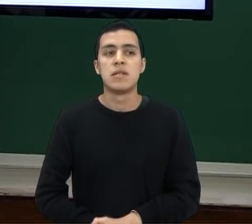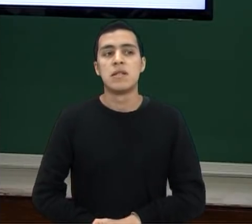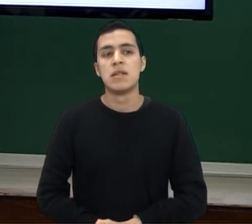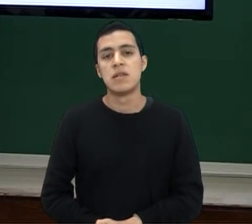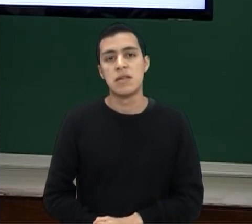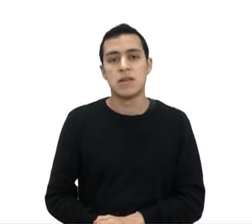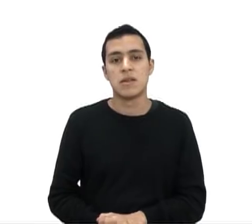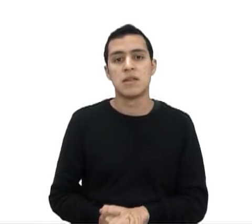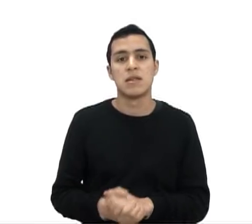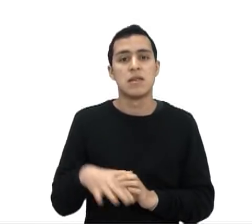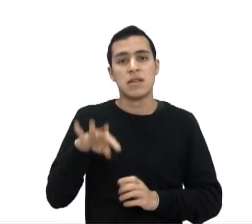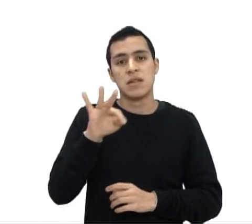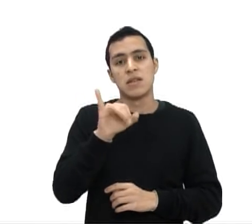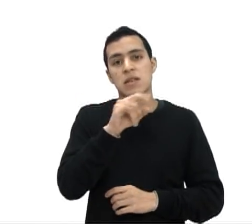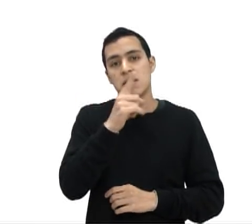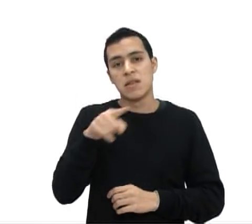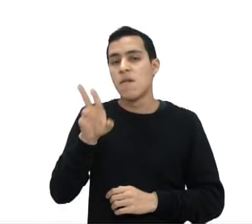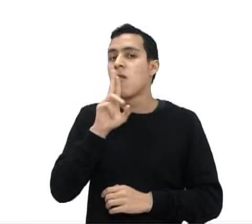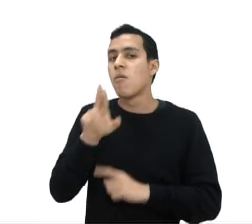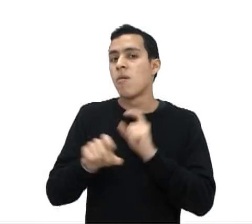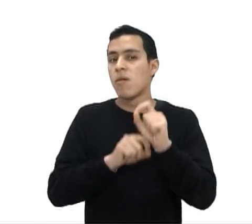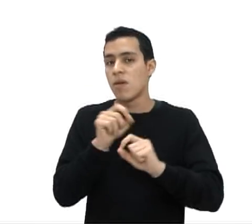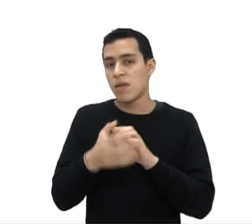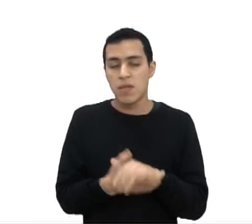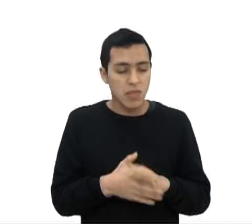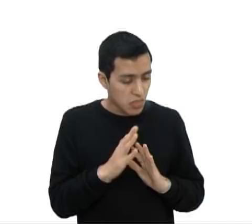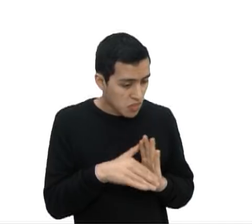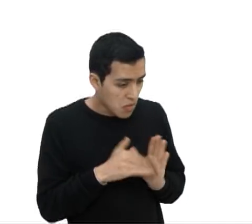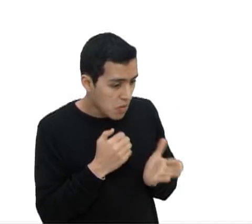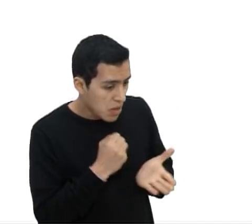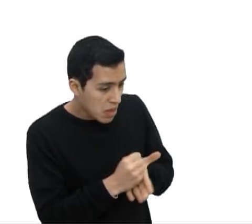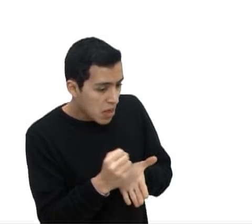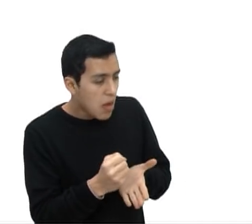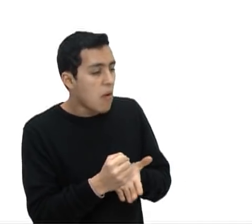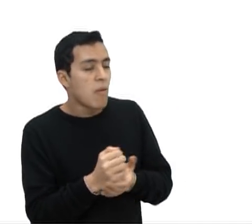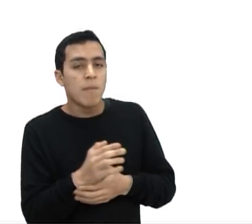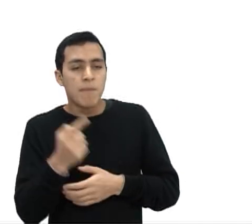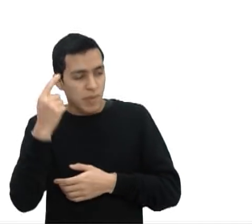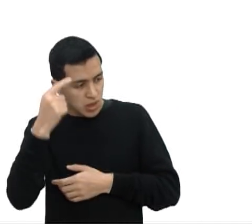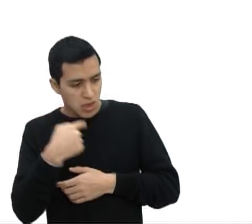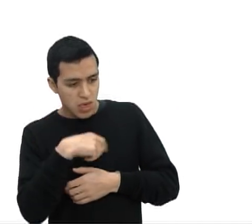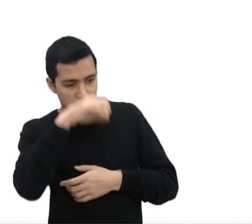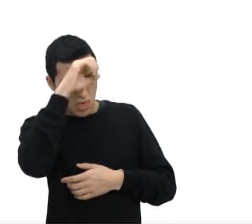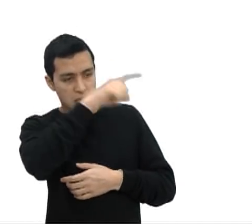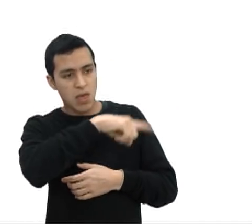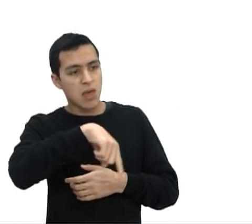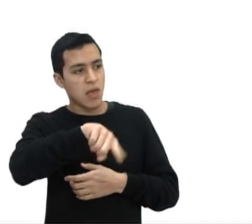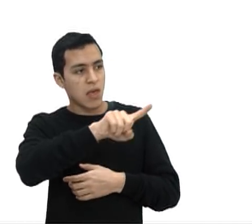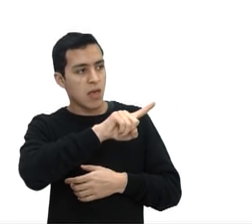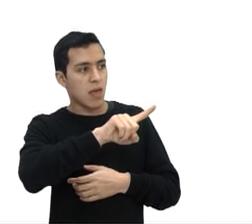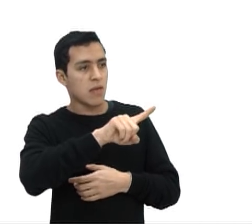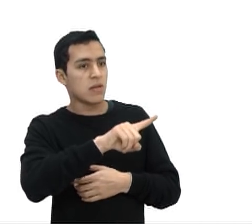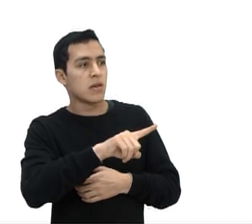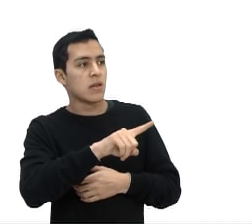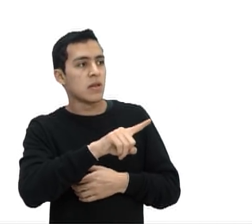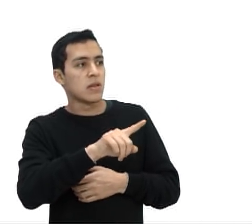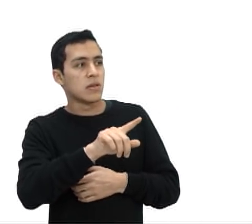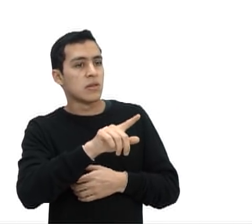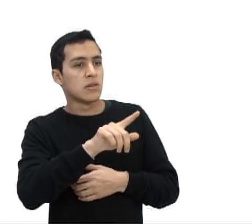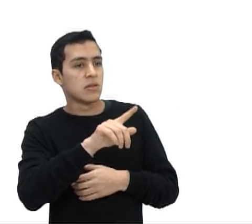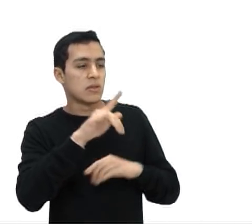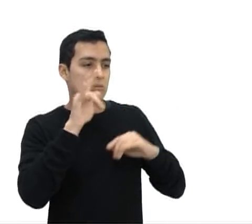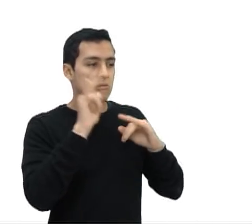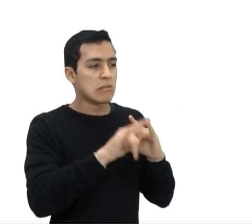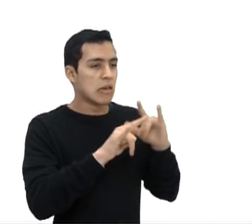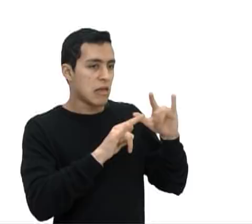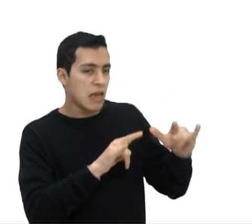Aí o Tião responde, tudo passou. A Maria, pensa que eu não sei? Todas elas miando. Tiãozinho para cá,